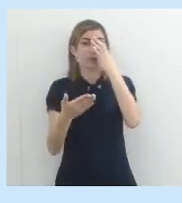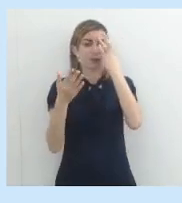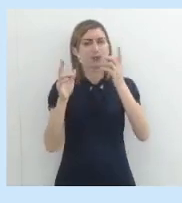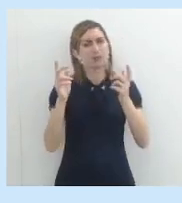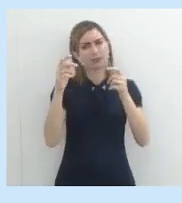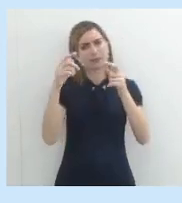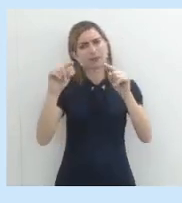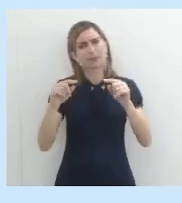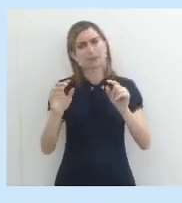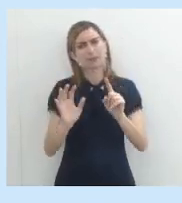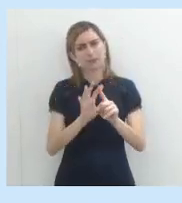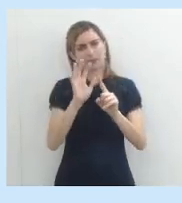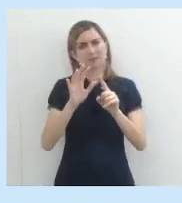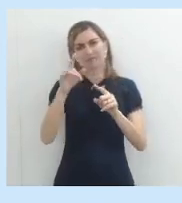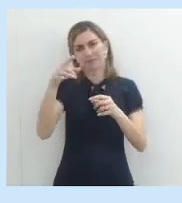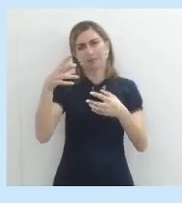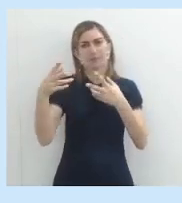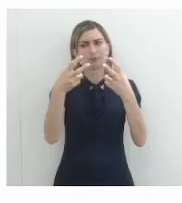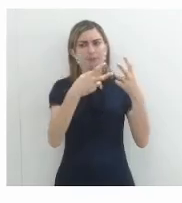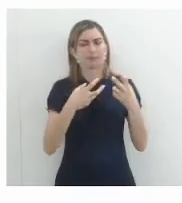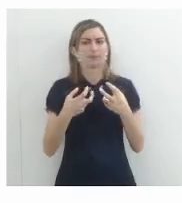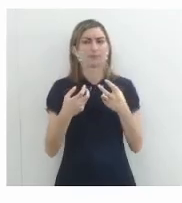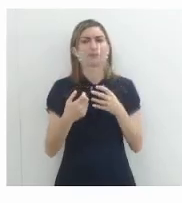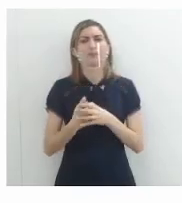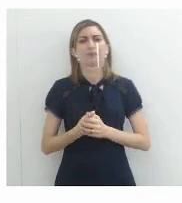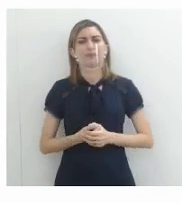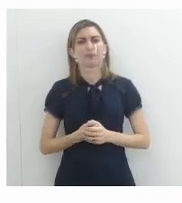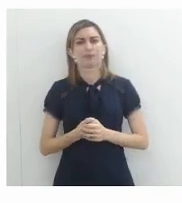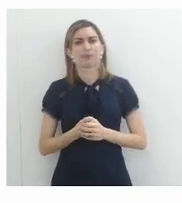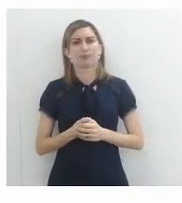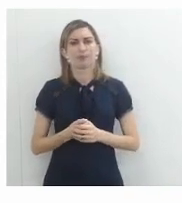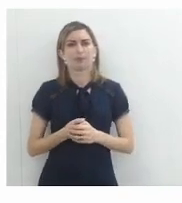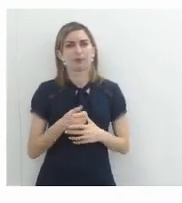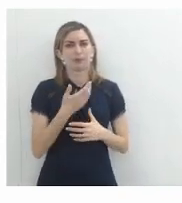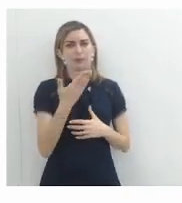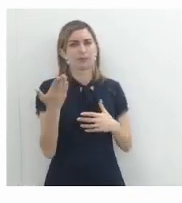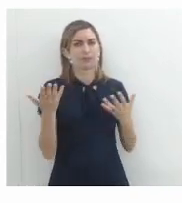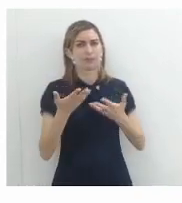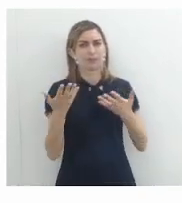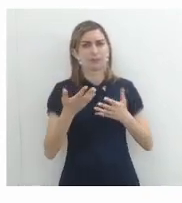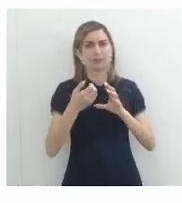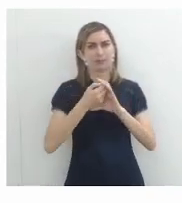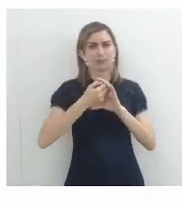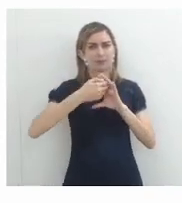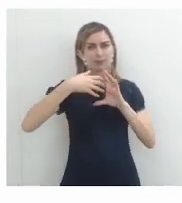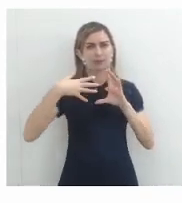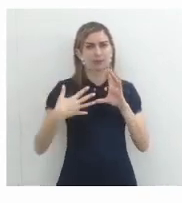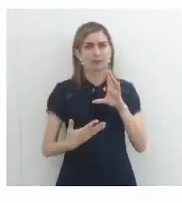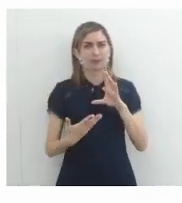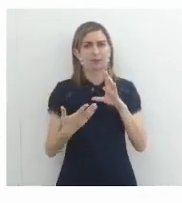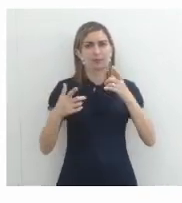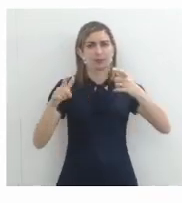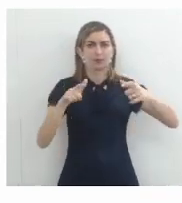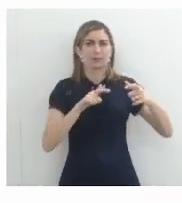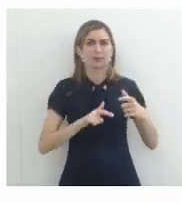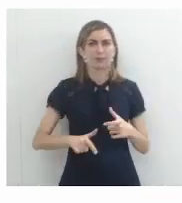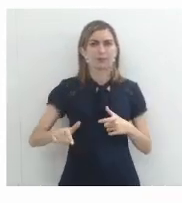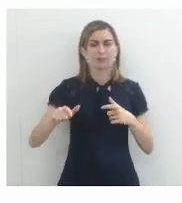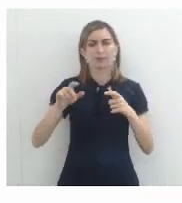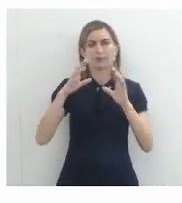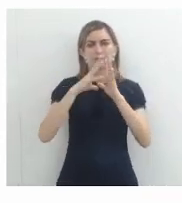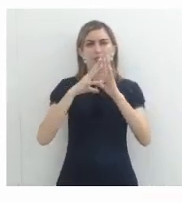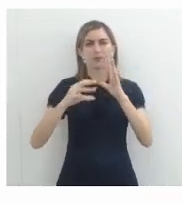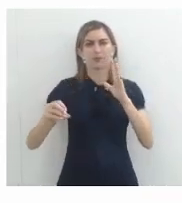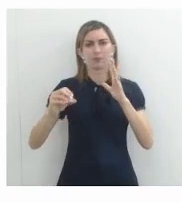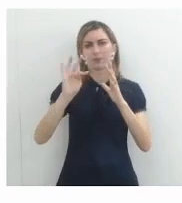influenciar na sua percepção de um para o outro. Então, agora as características do espaço